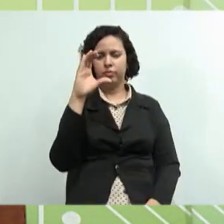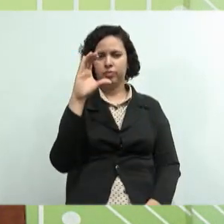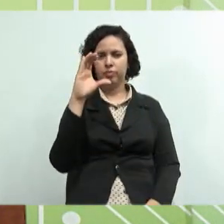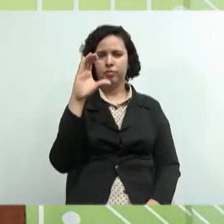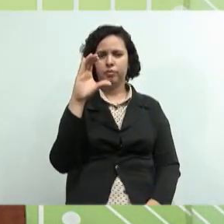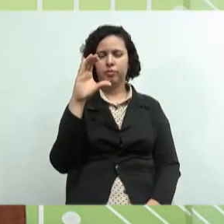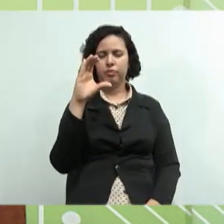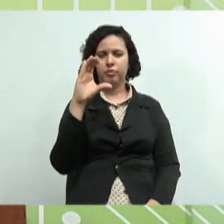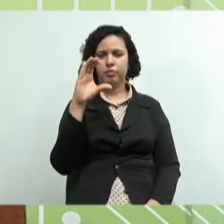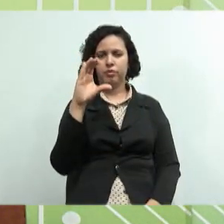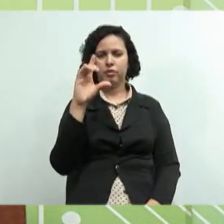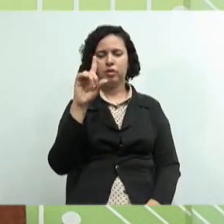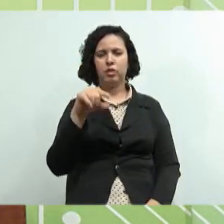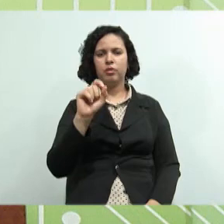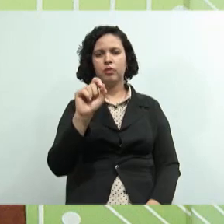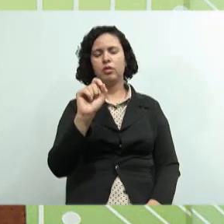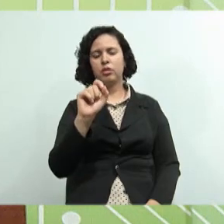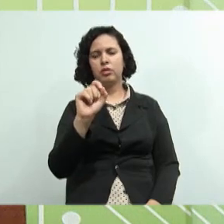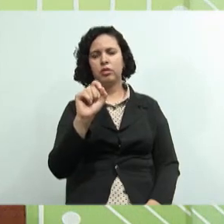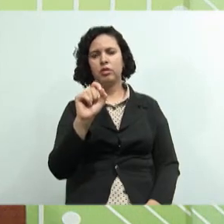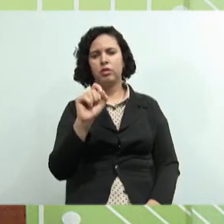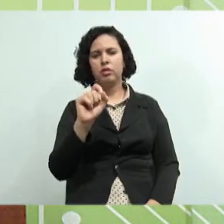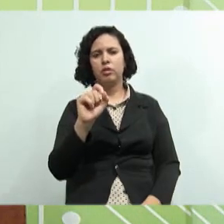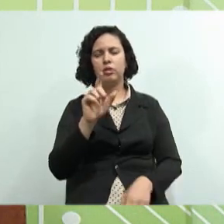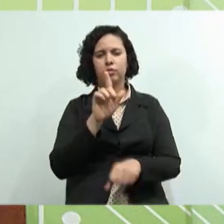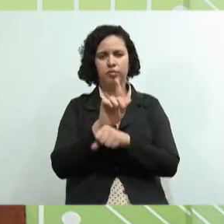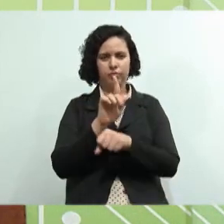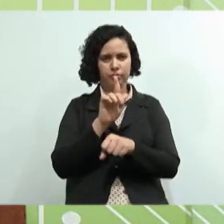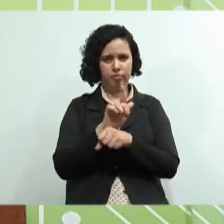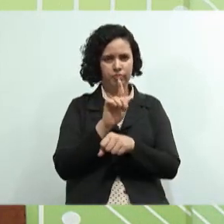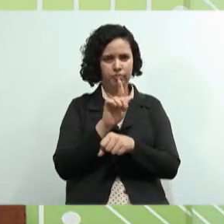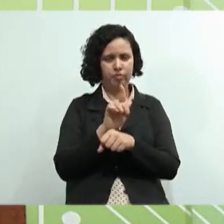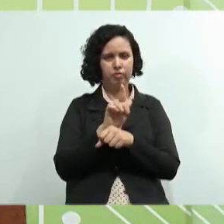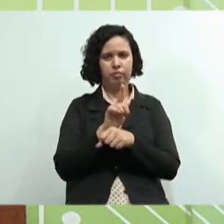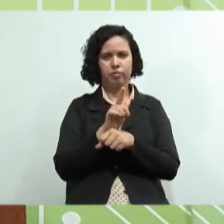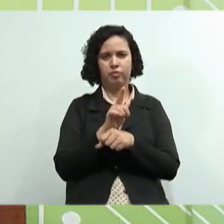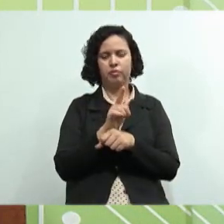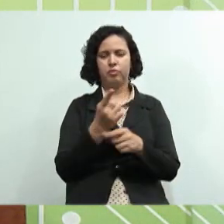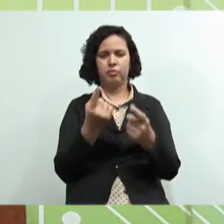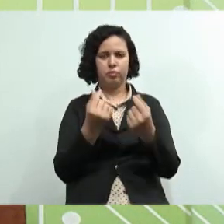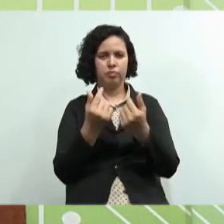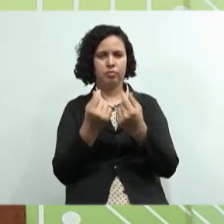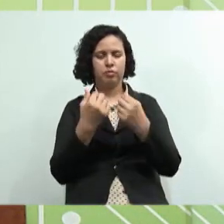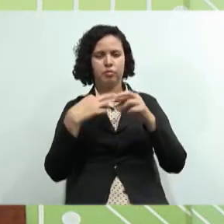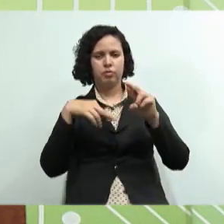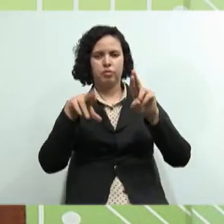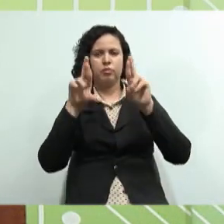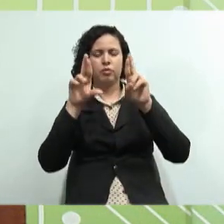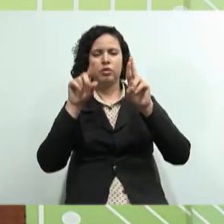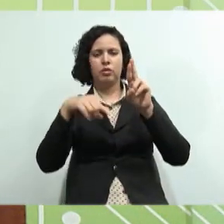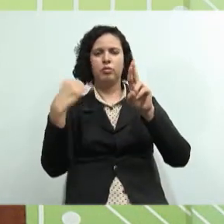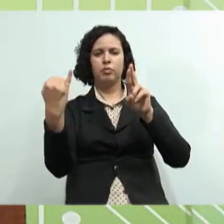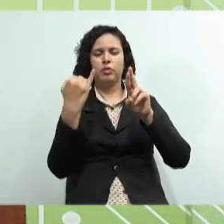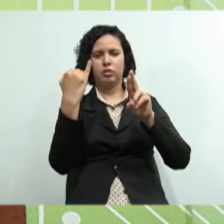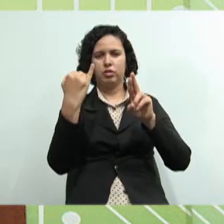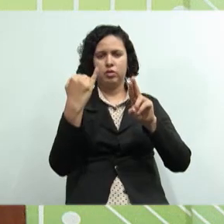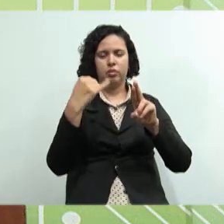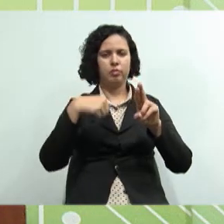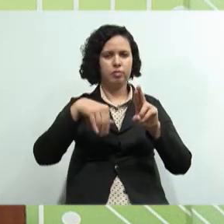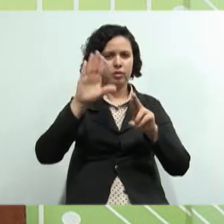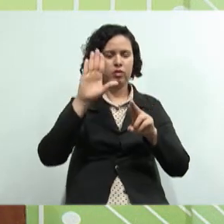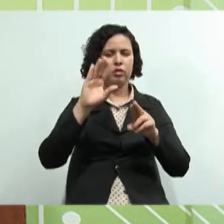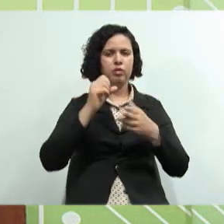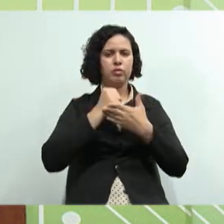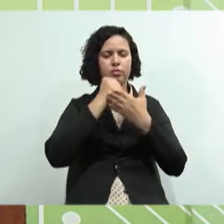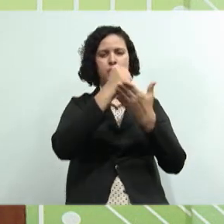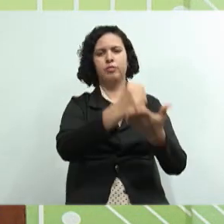recurso para que a pessoa, o agente econômico, tome suas decisões é muito mais valioso do que, por exemplo, dar uma doação. É muito